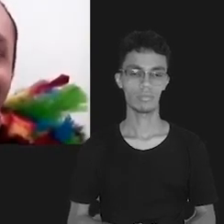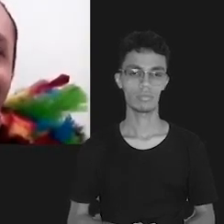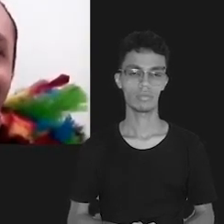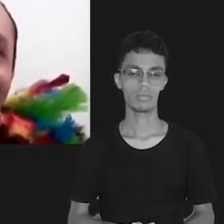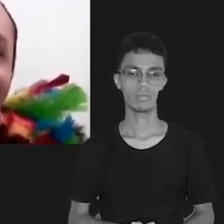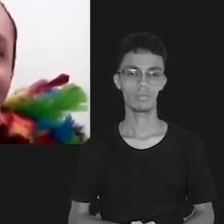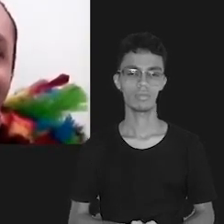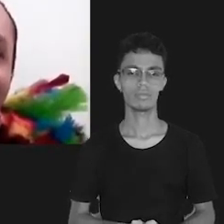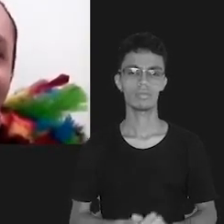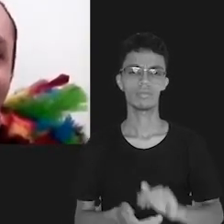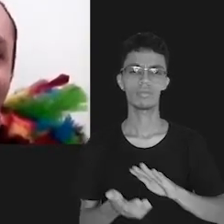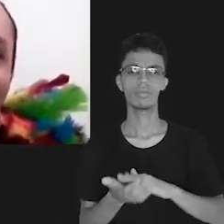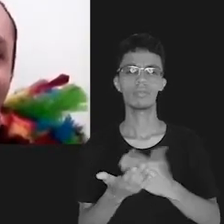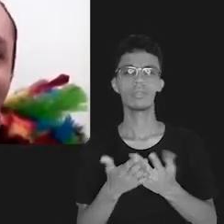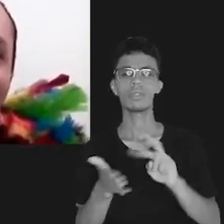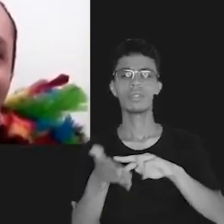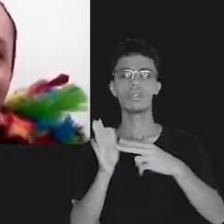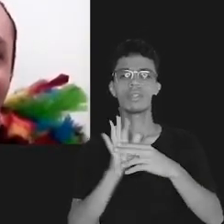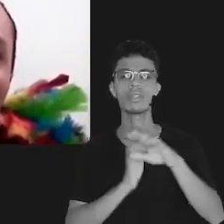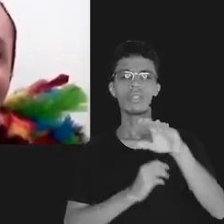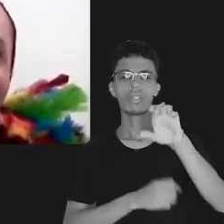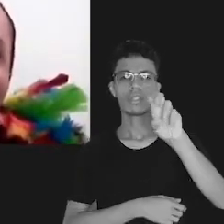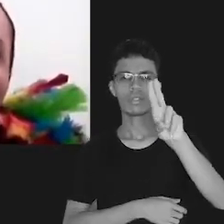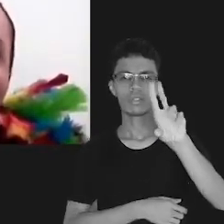Traduza o dístico.